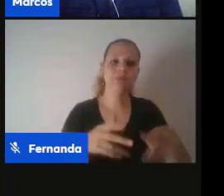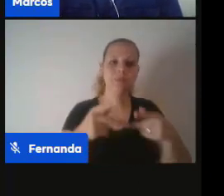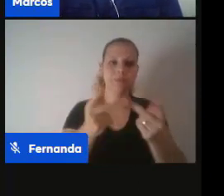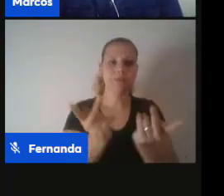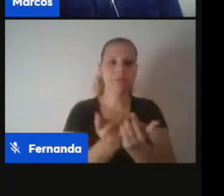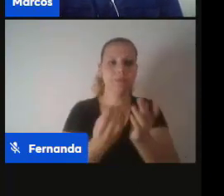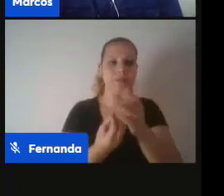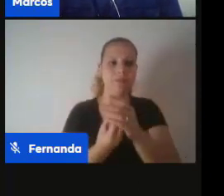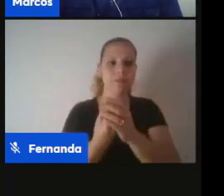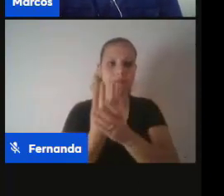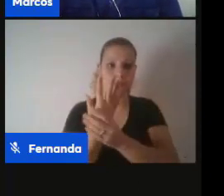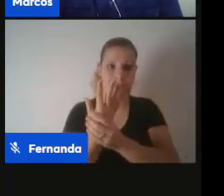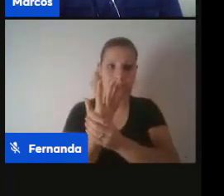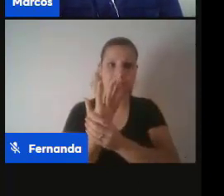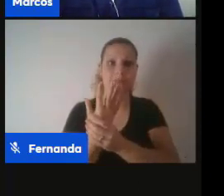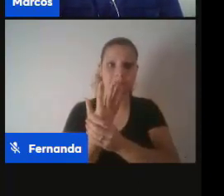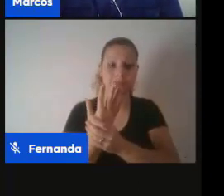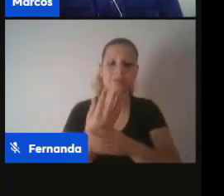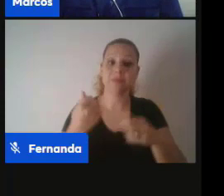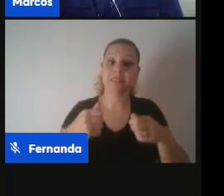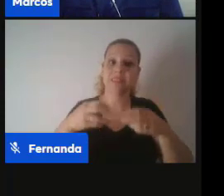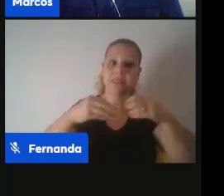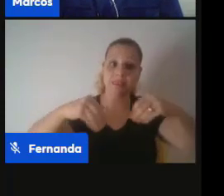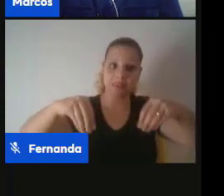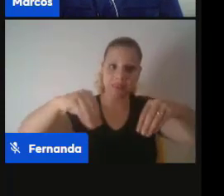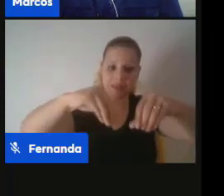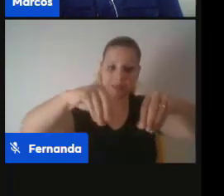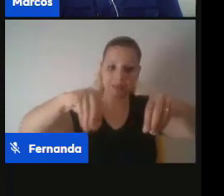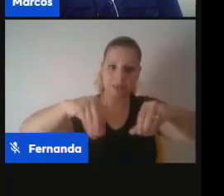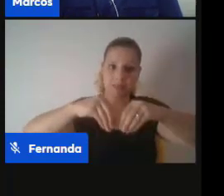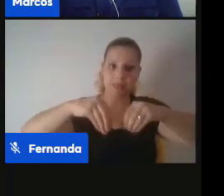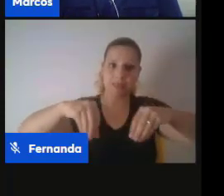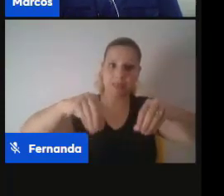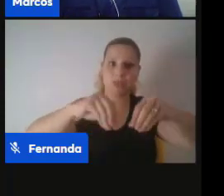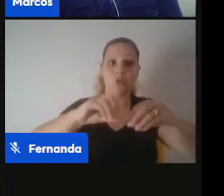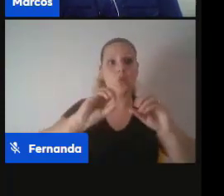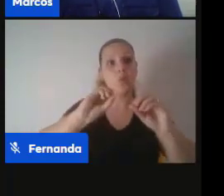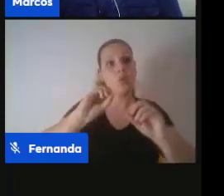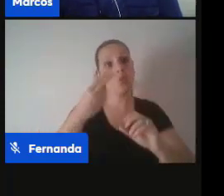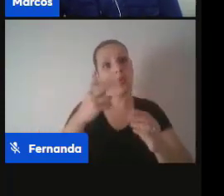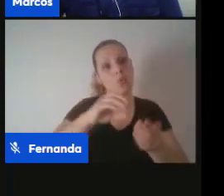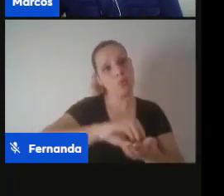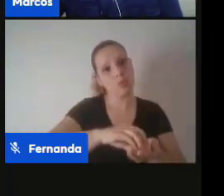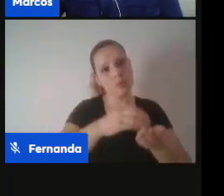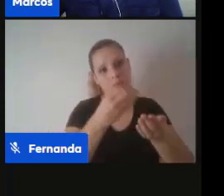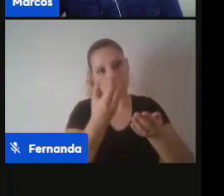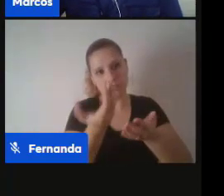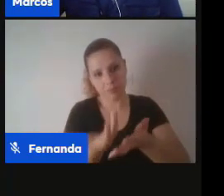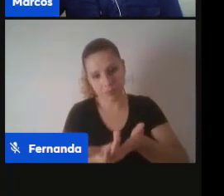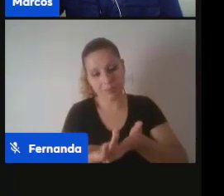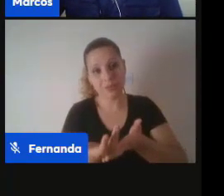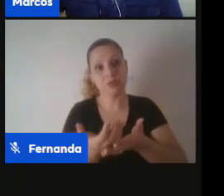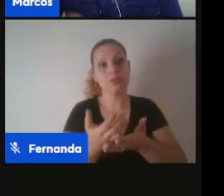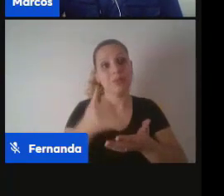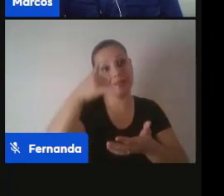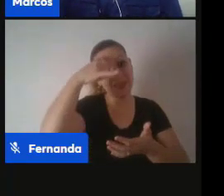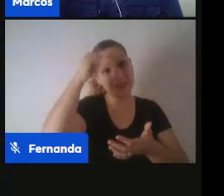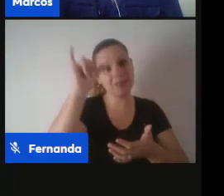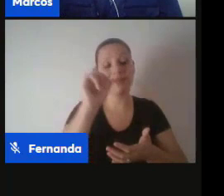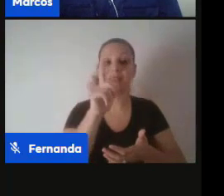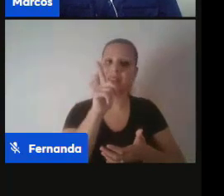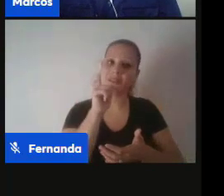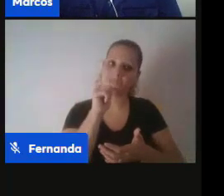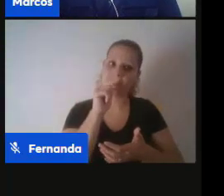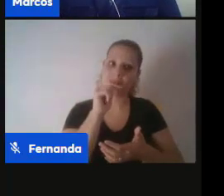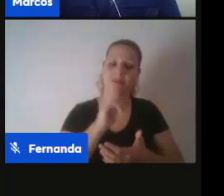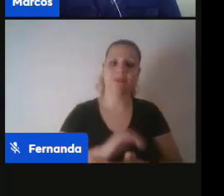Pratinhos tem que ser furado, tem que ser colocado areia ou mantido virado para baixo para não ter esse acúmulo de água, para não se tornar um